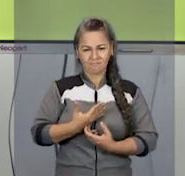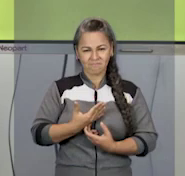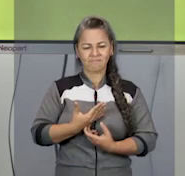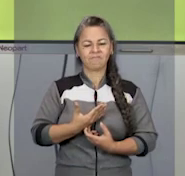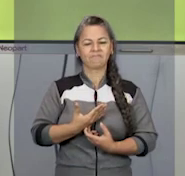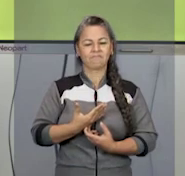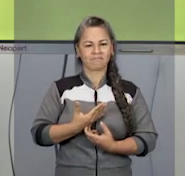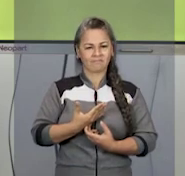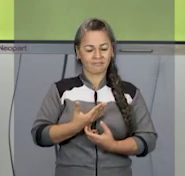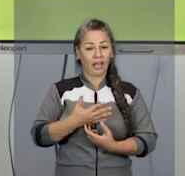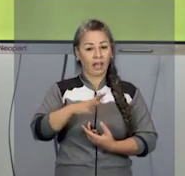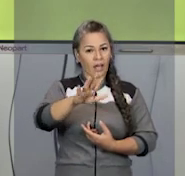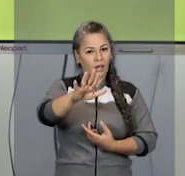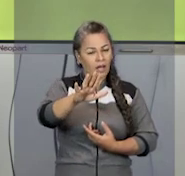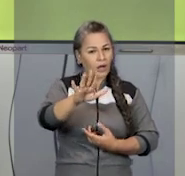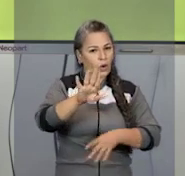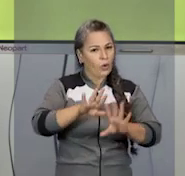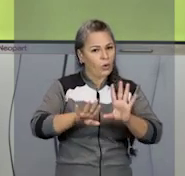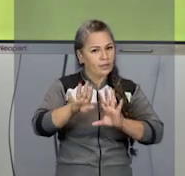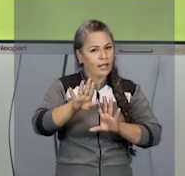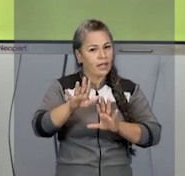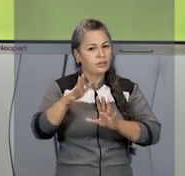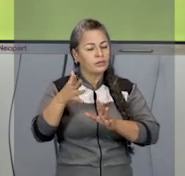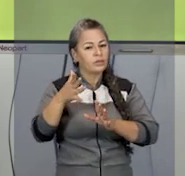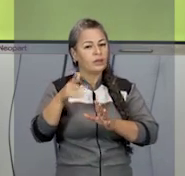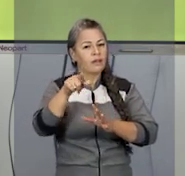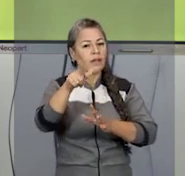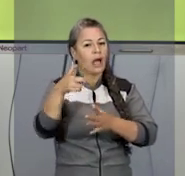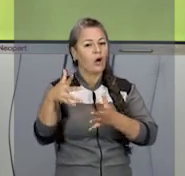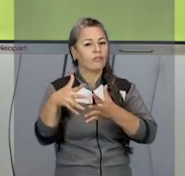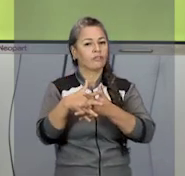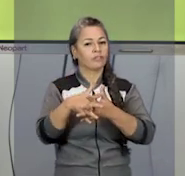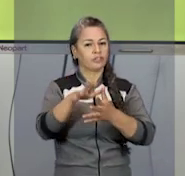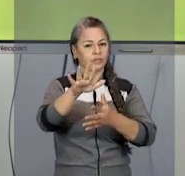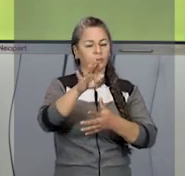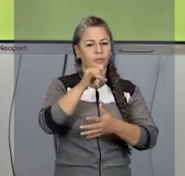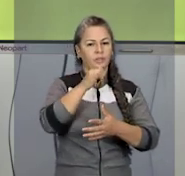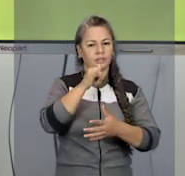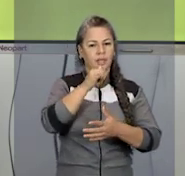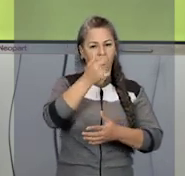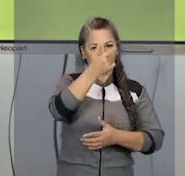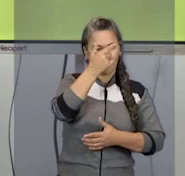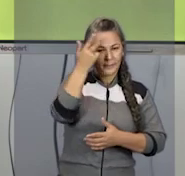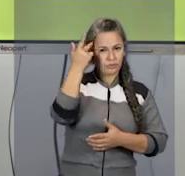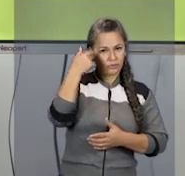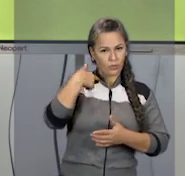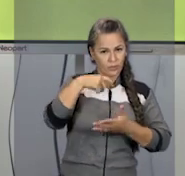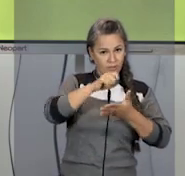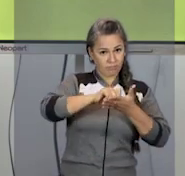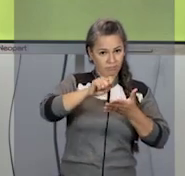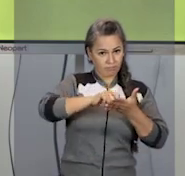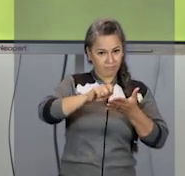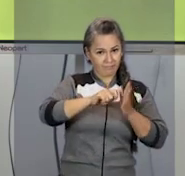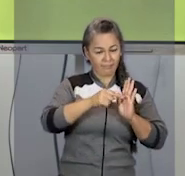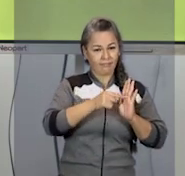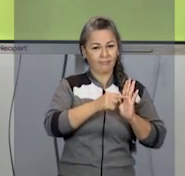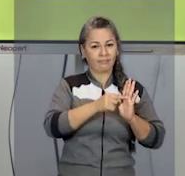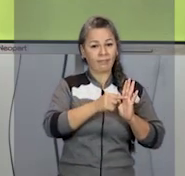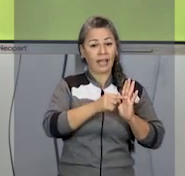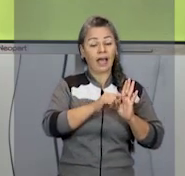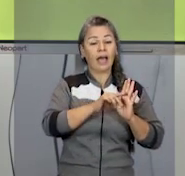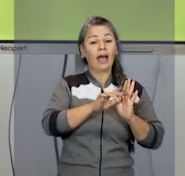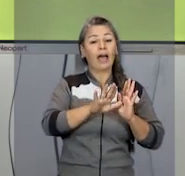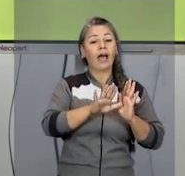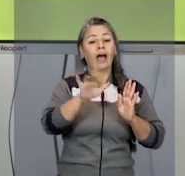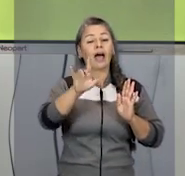podemos confundir o autor, né, aquela pessoa que tem CPF, com a